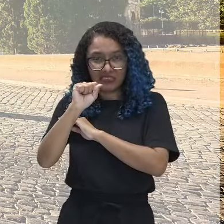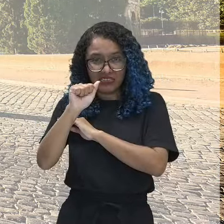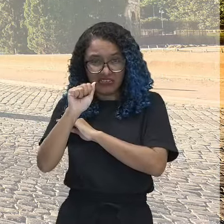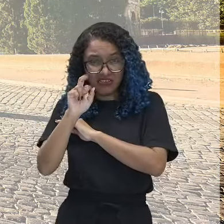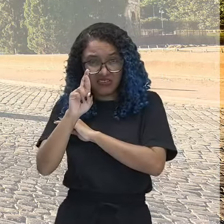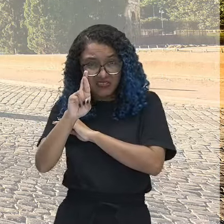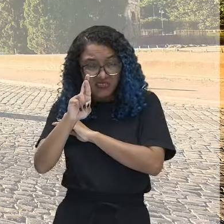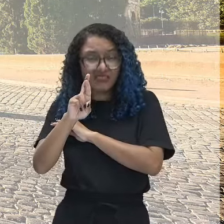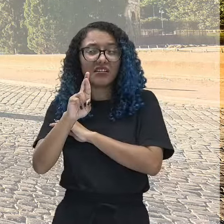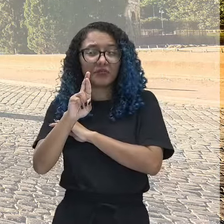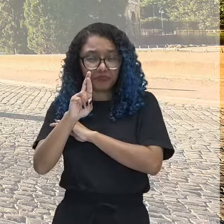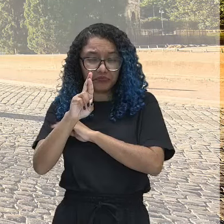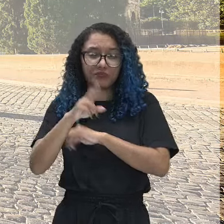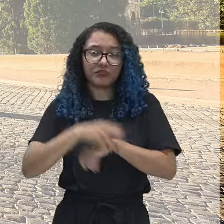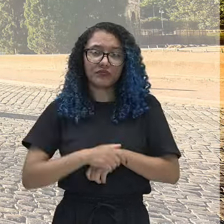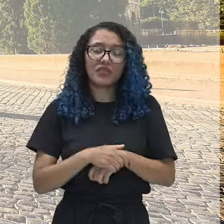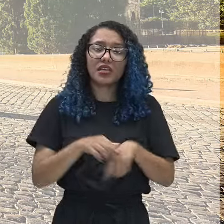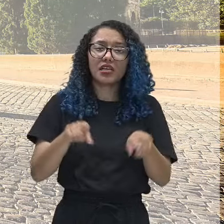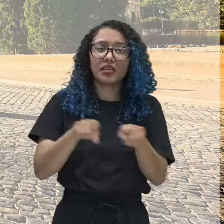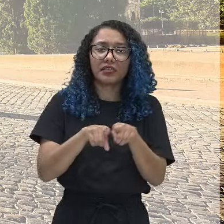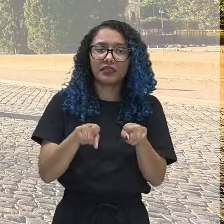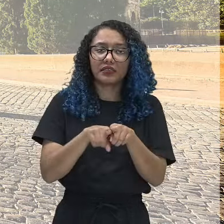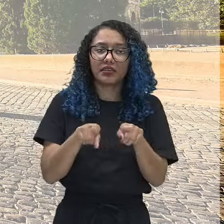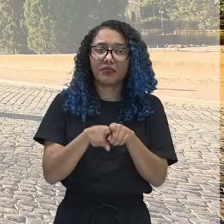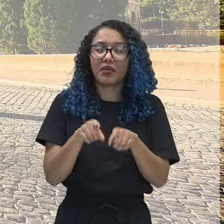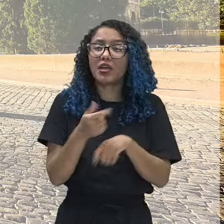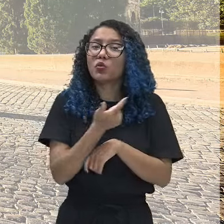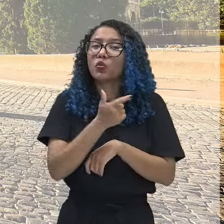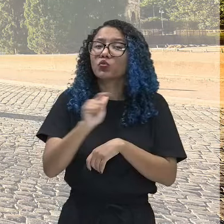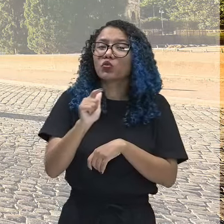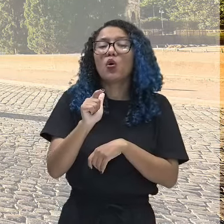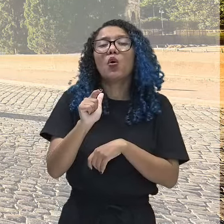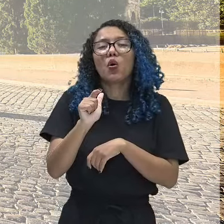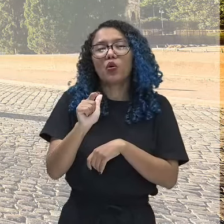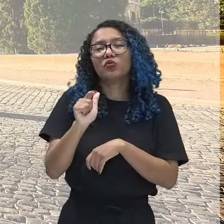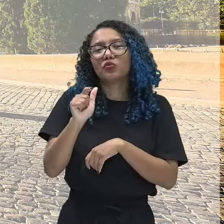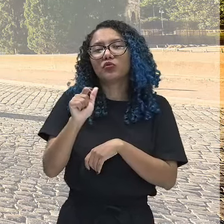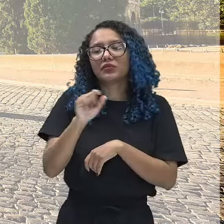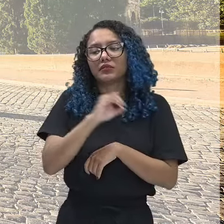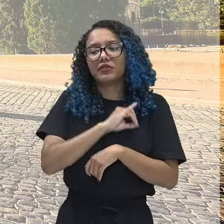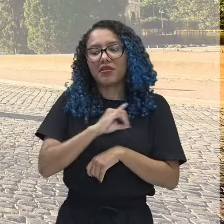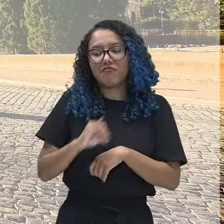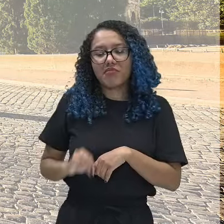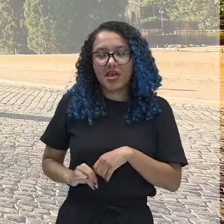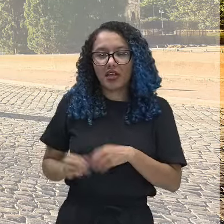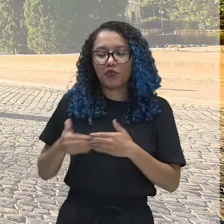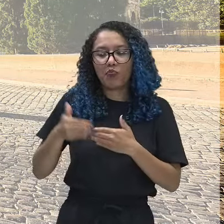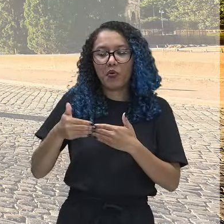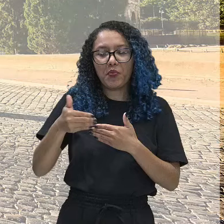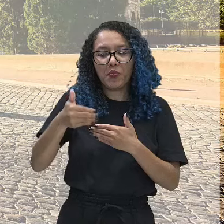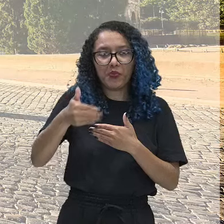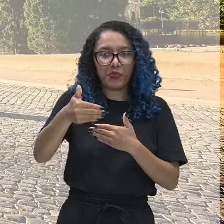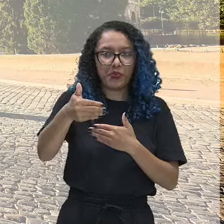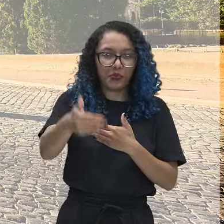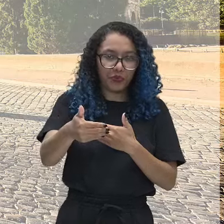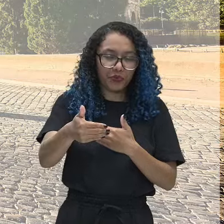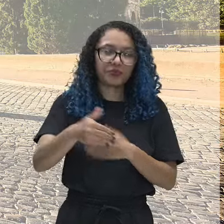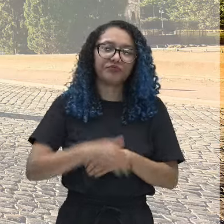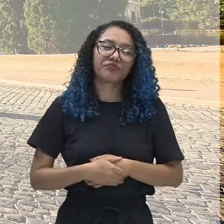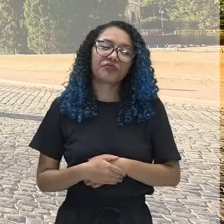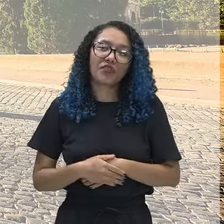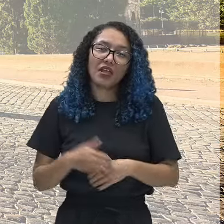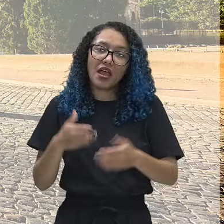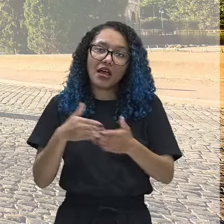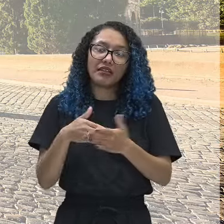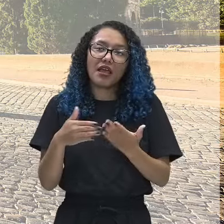imperador divinizado, como também os outros imperadores que o sucederam, até basicamente a